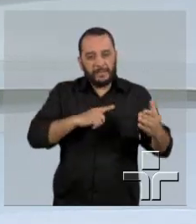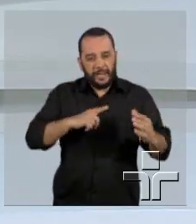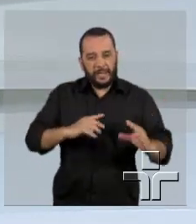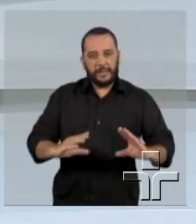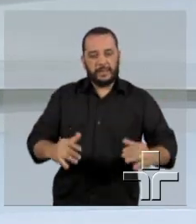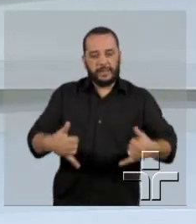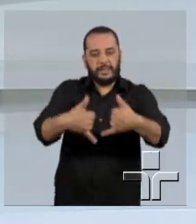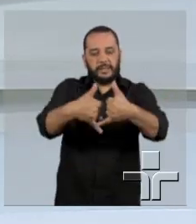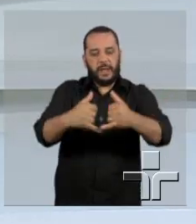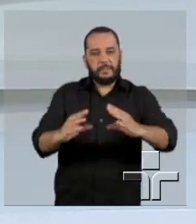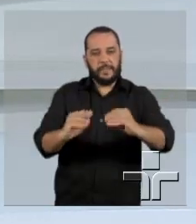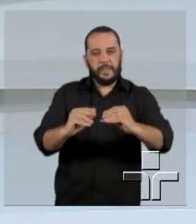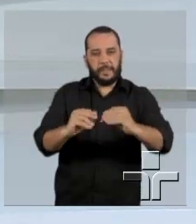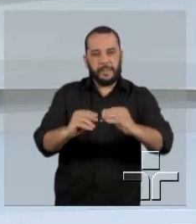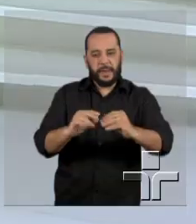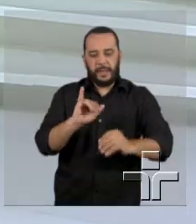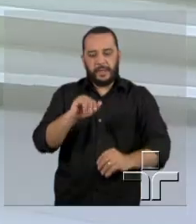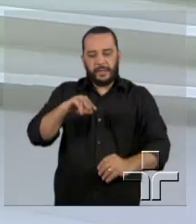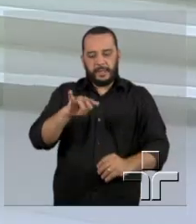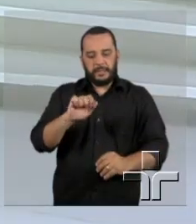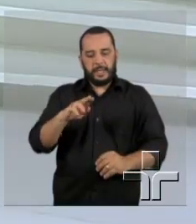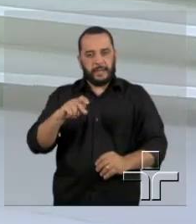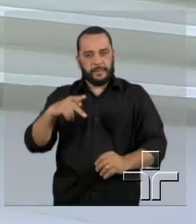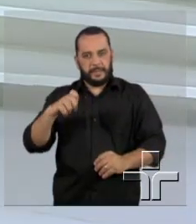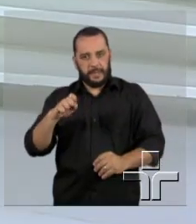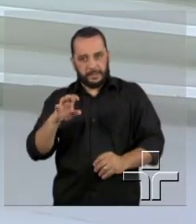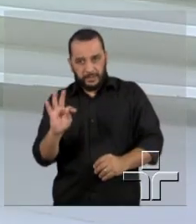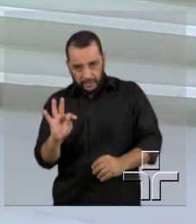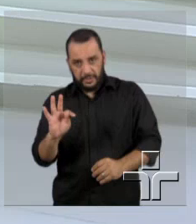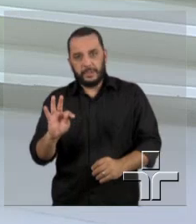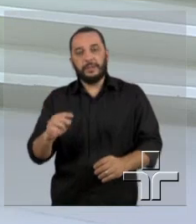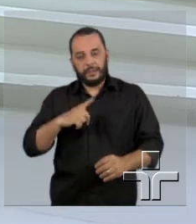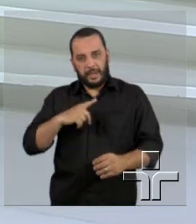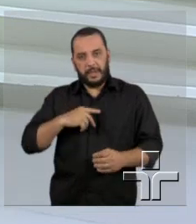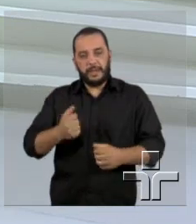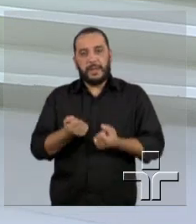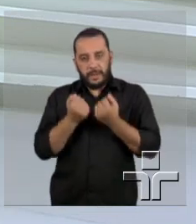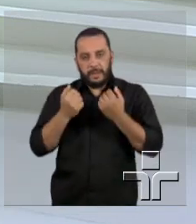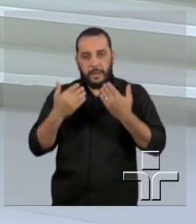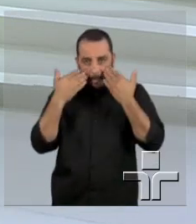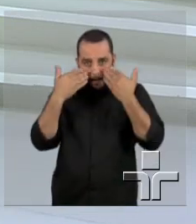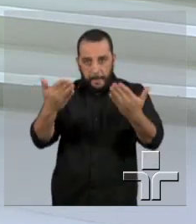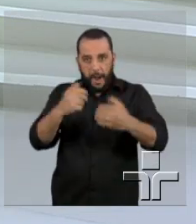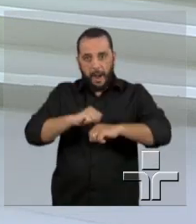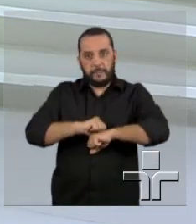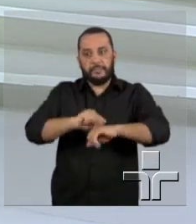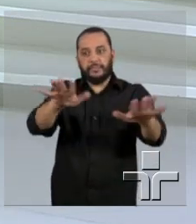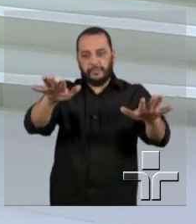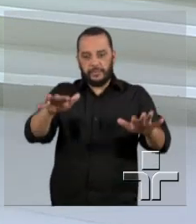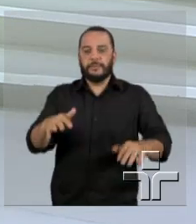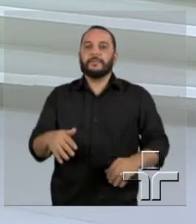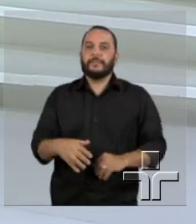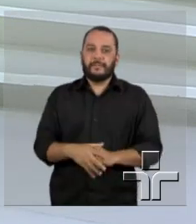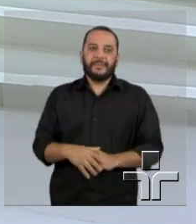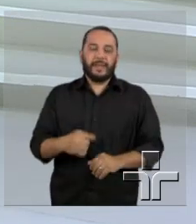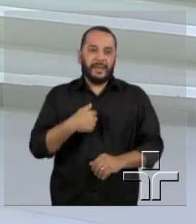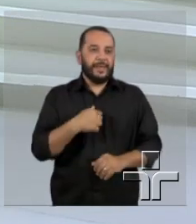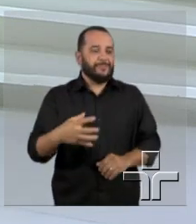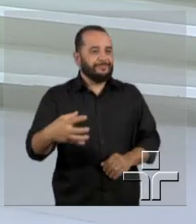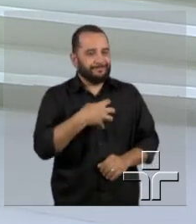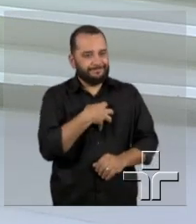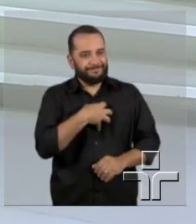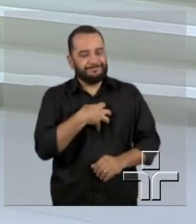The Intercept vem divulgando? Eu confesso, toda sinceridade, eu ando negativamente impactado